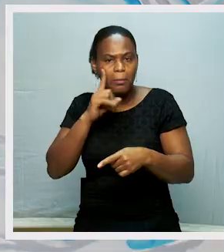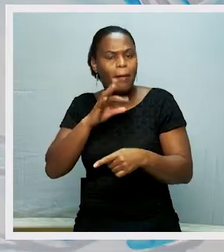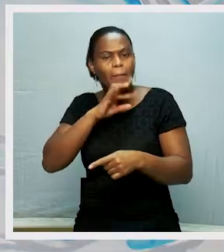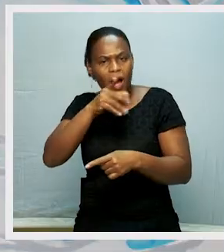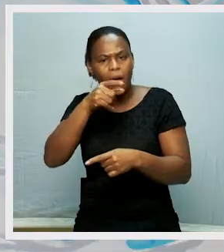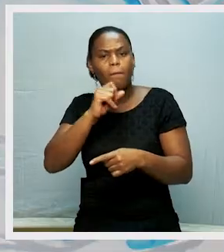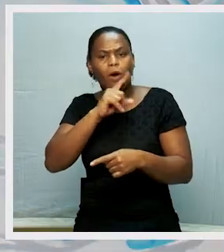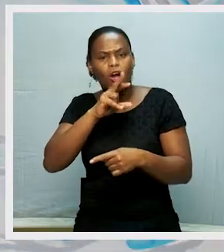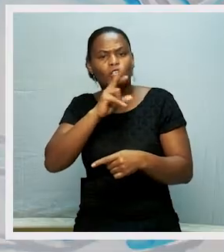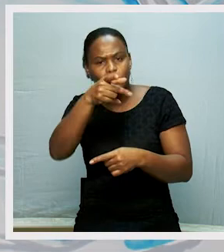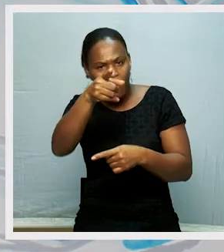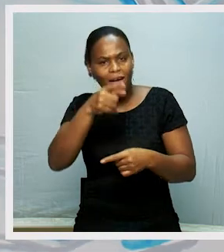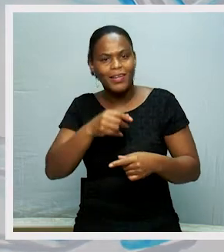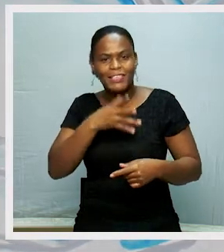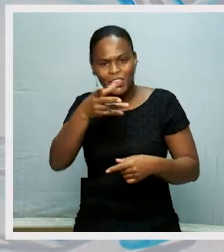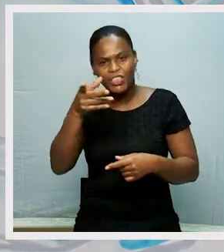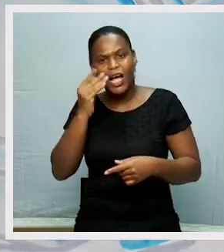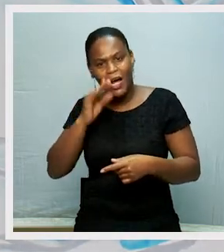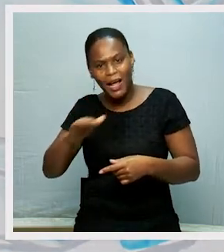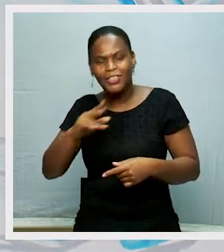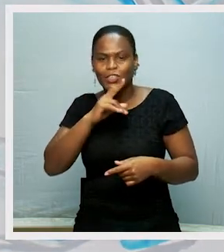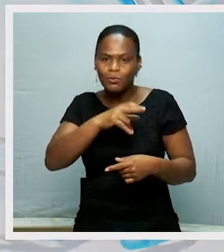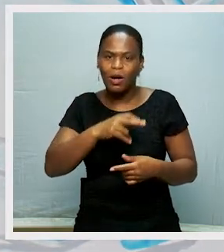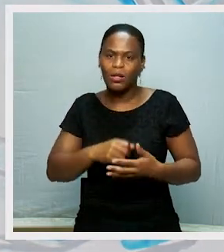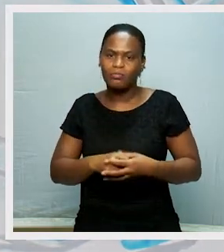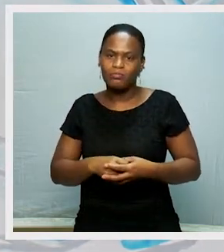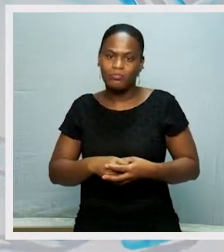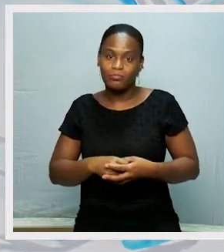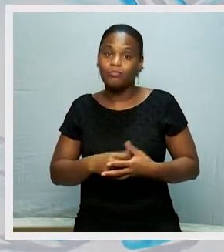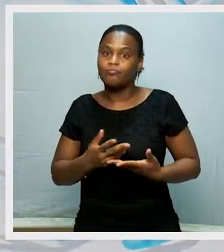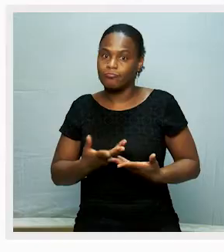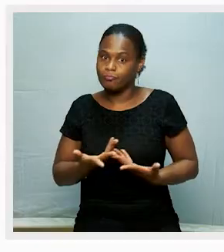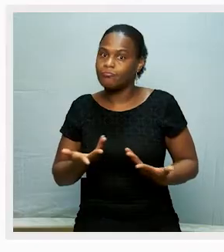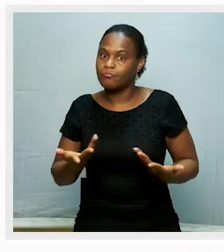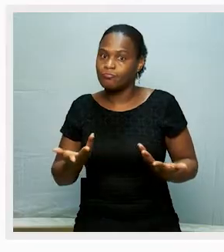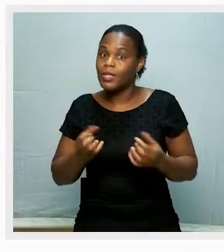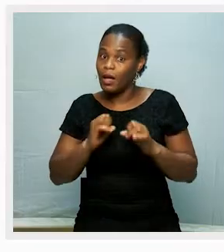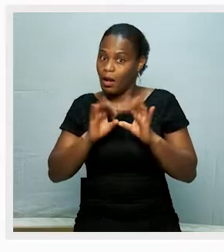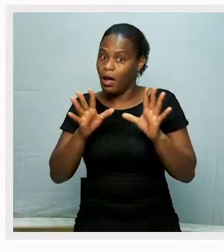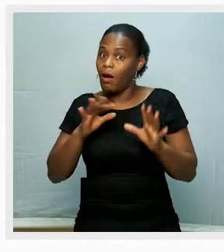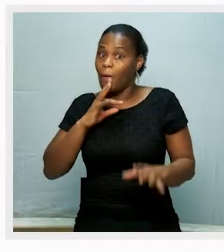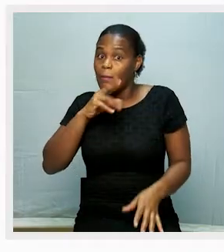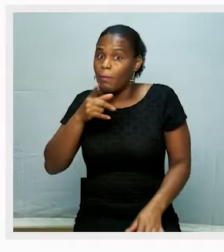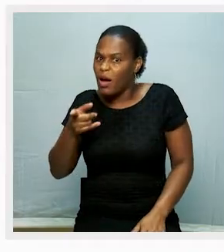a senhora mesmo, sim, pode responder à criança. Claro que a mãe